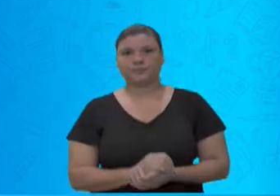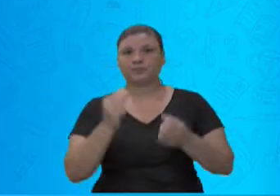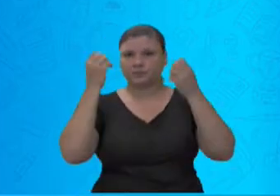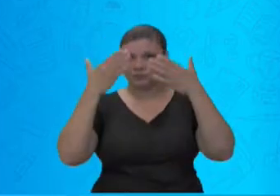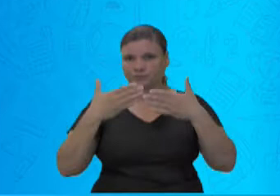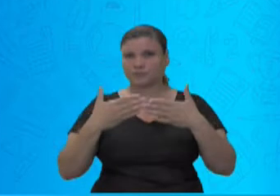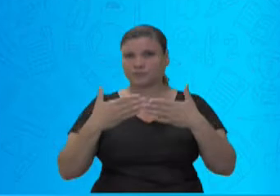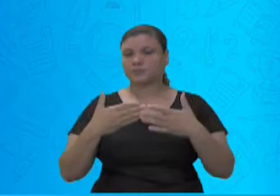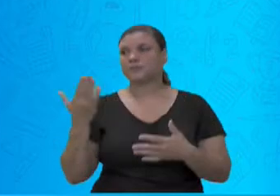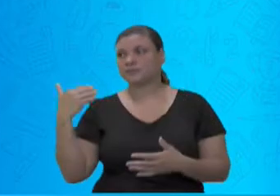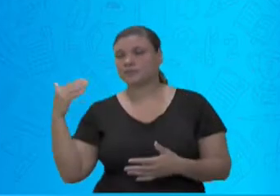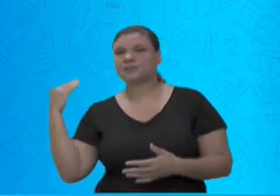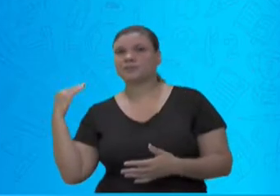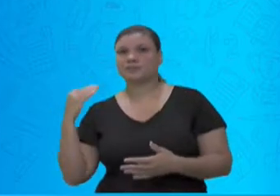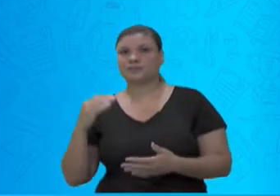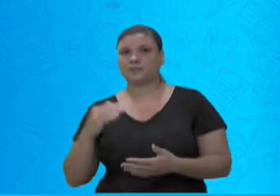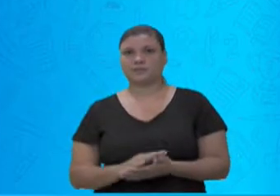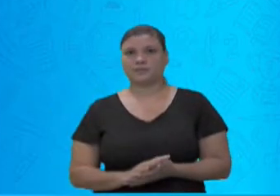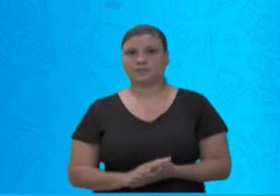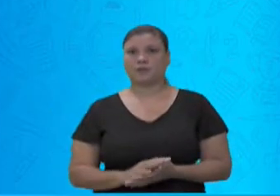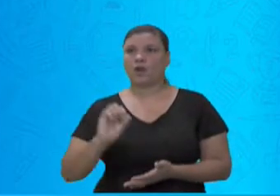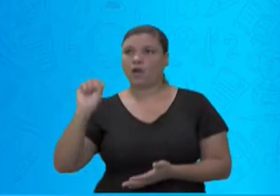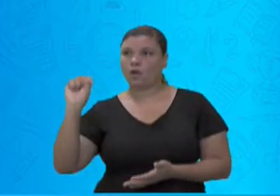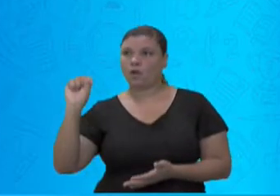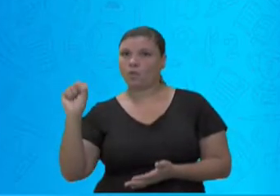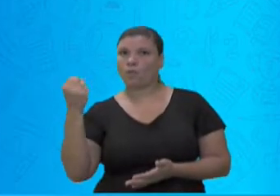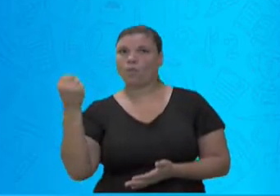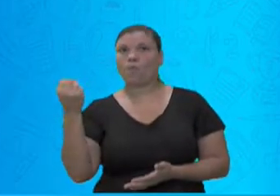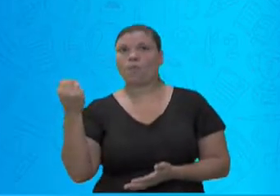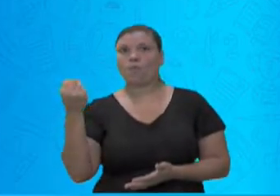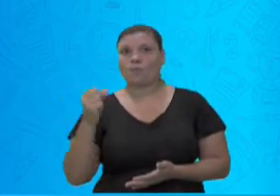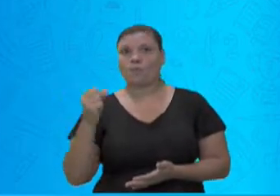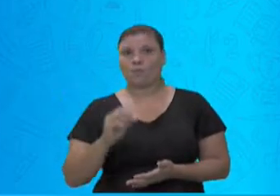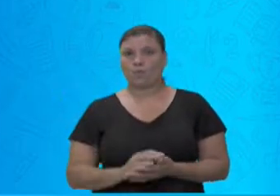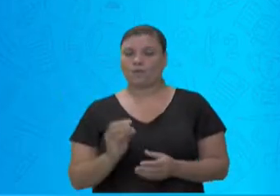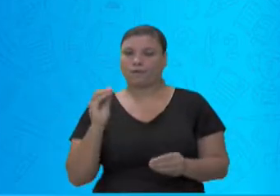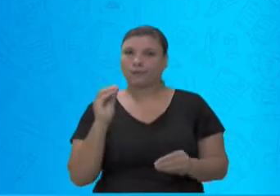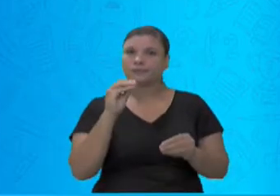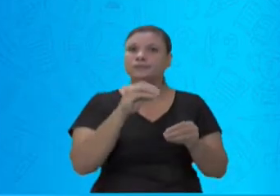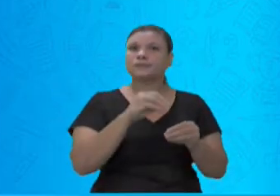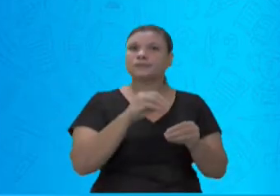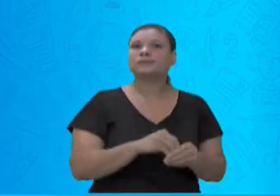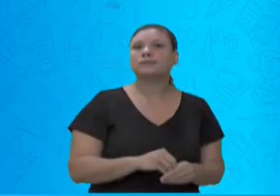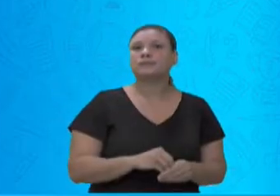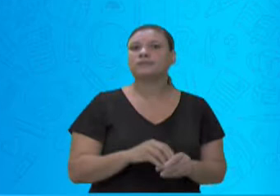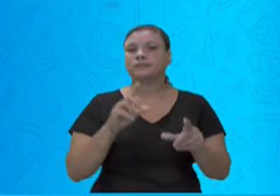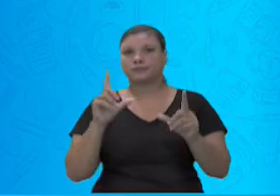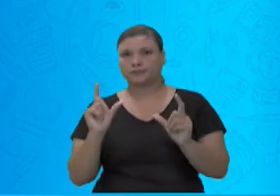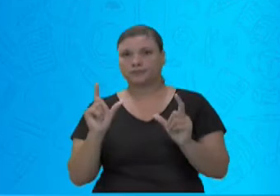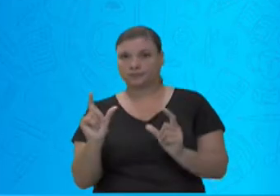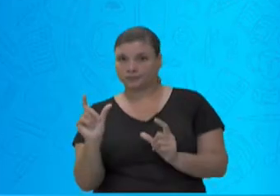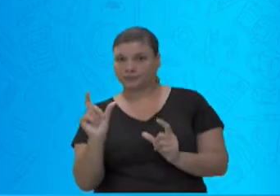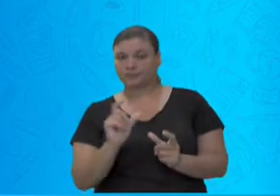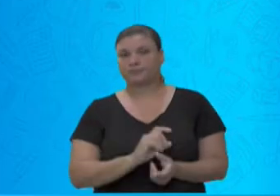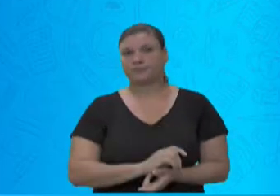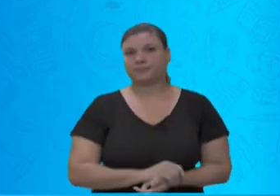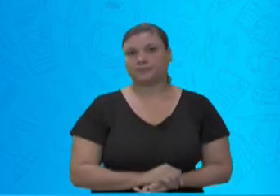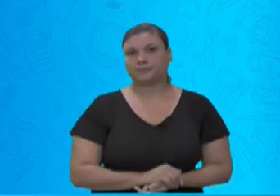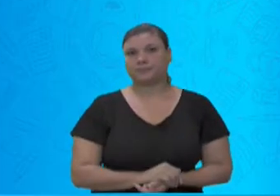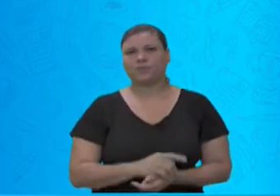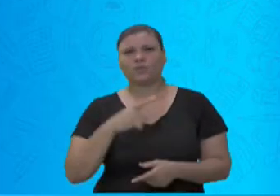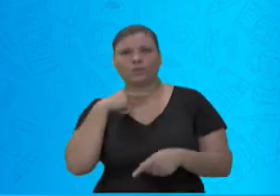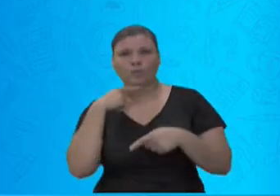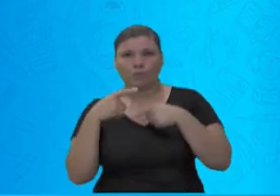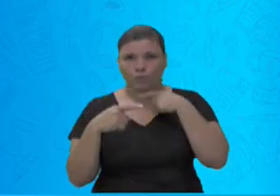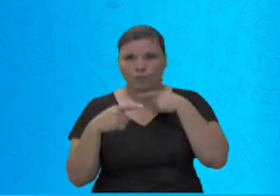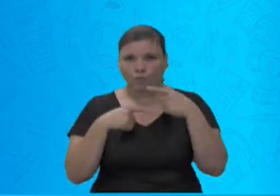Qualquer, quaisquer, bastante, bastantes. Dúvida.